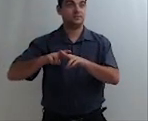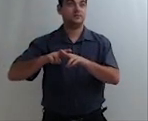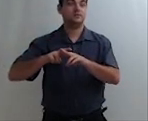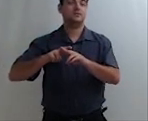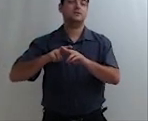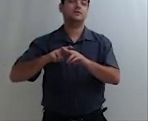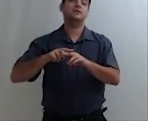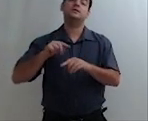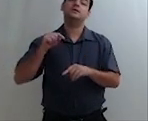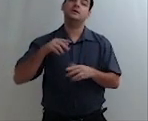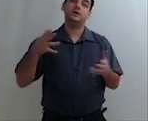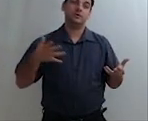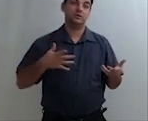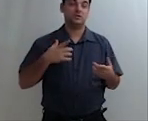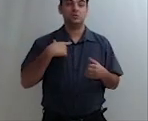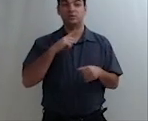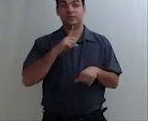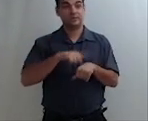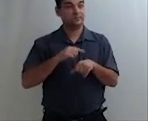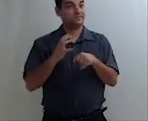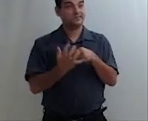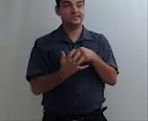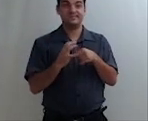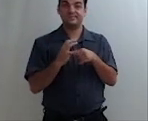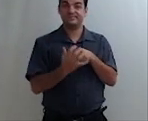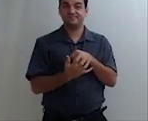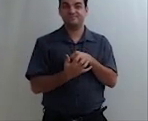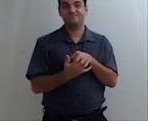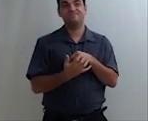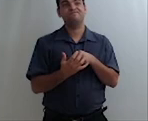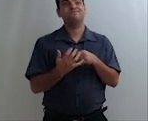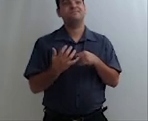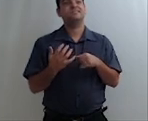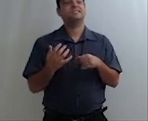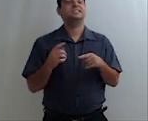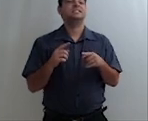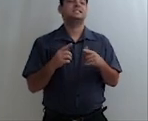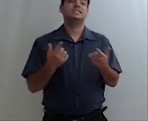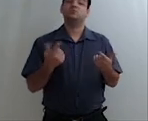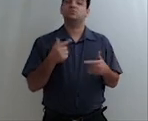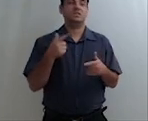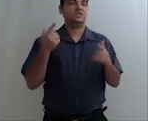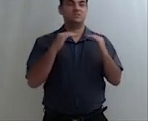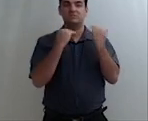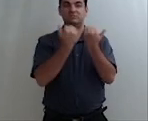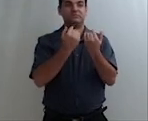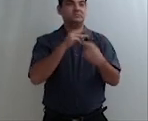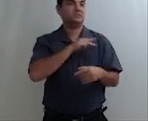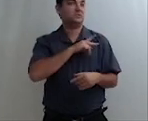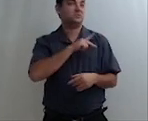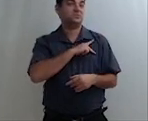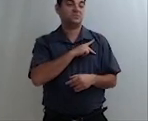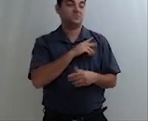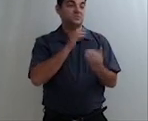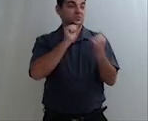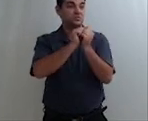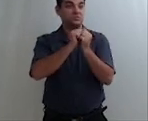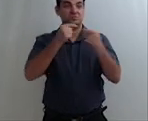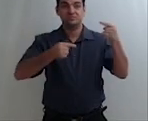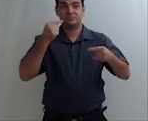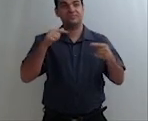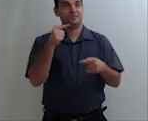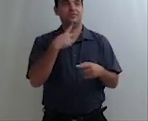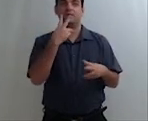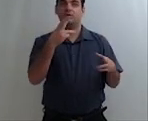momento de de pandemia em que não foi realizada a audiência de Custódia Como disse o o o